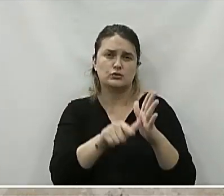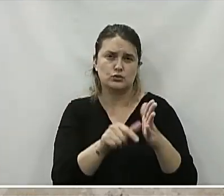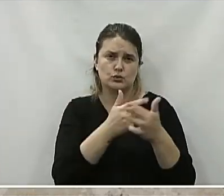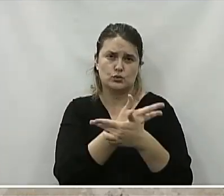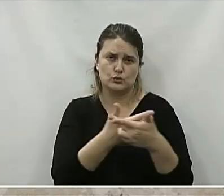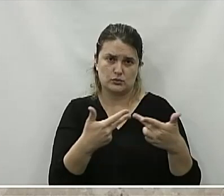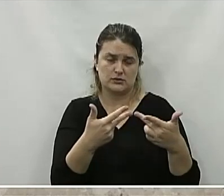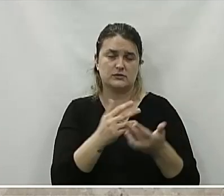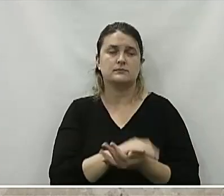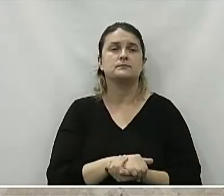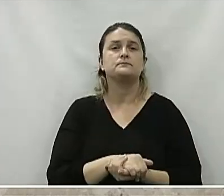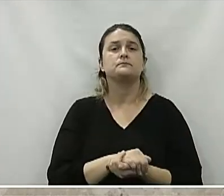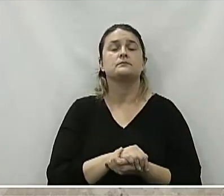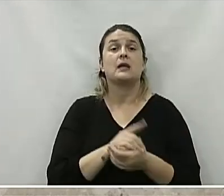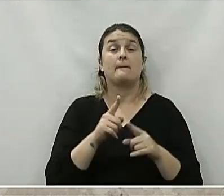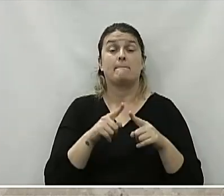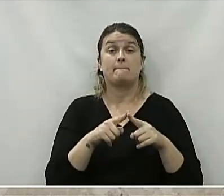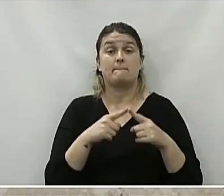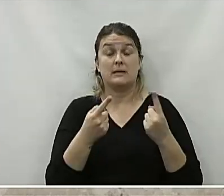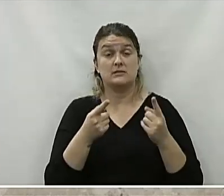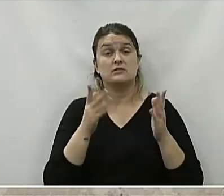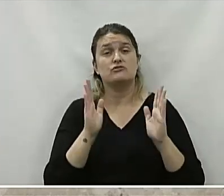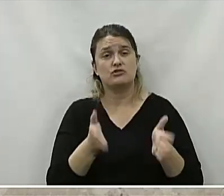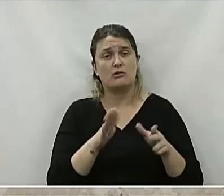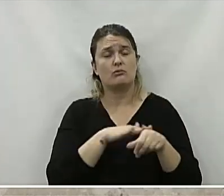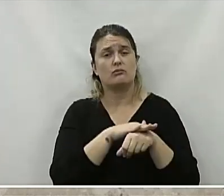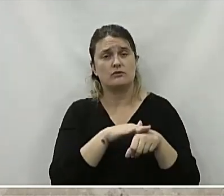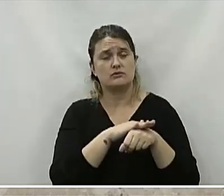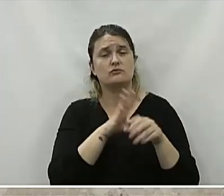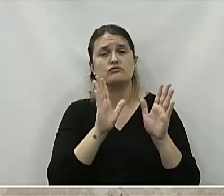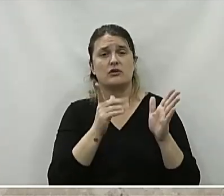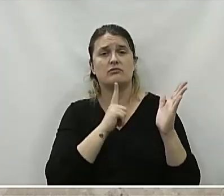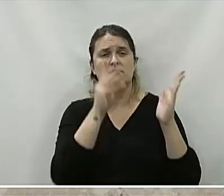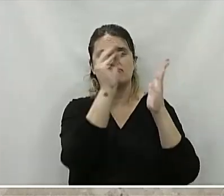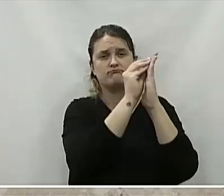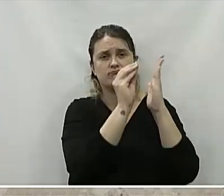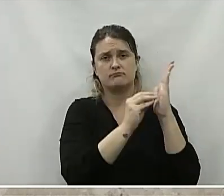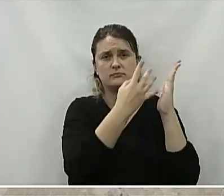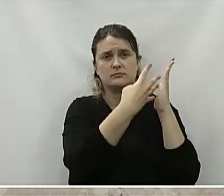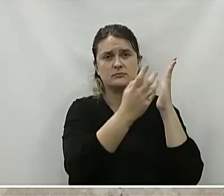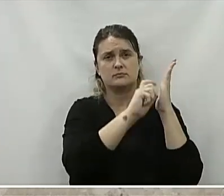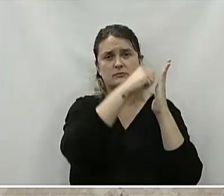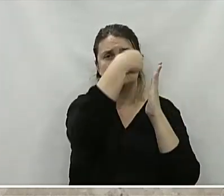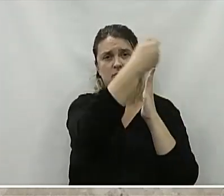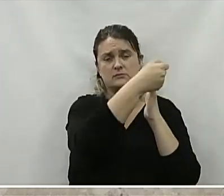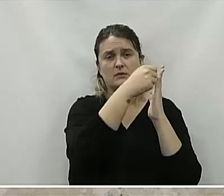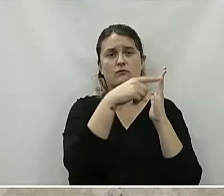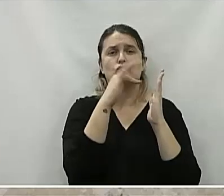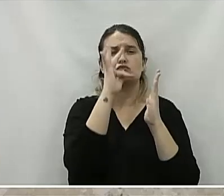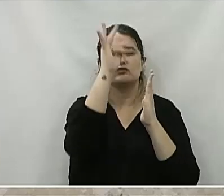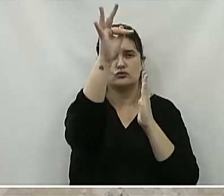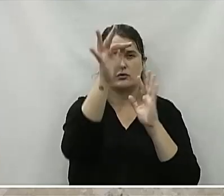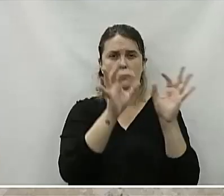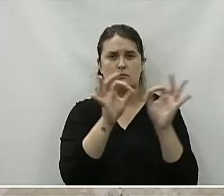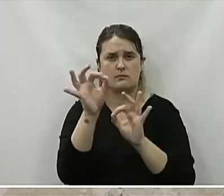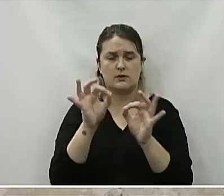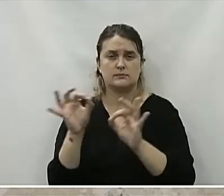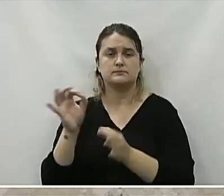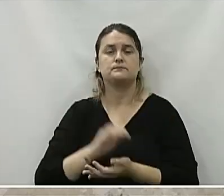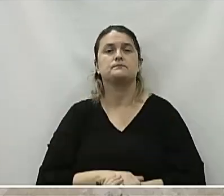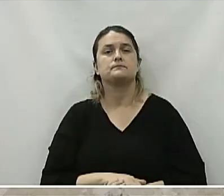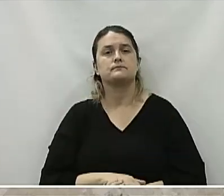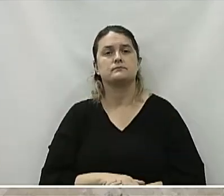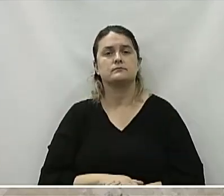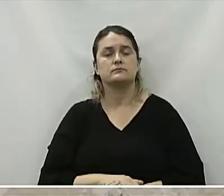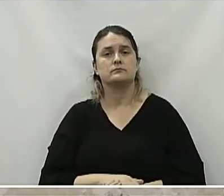estava previsto, mas como já foi conversado, já está no cronograma em relação àquela situação. Outra situação